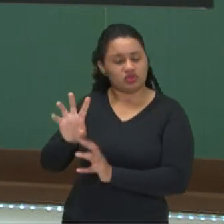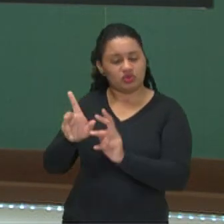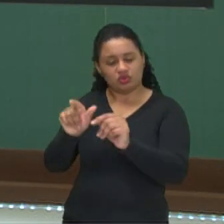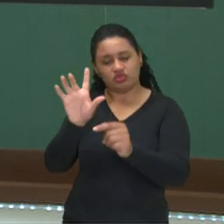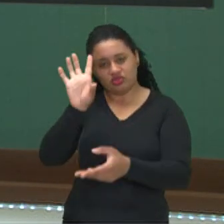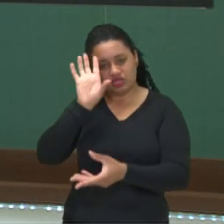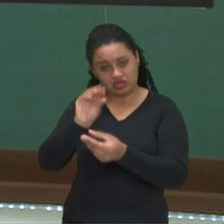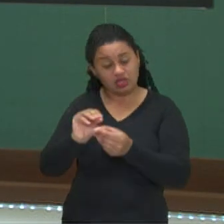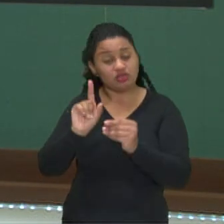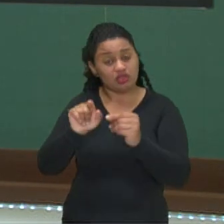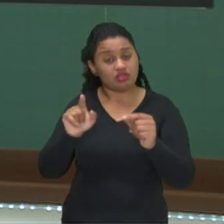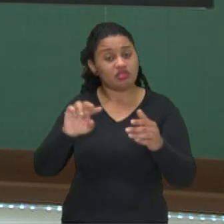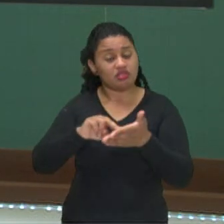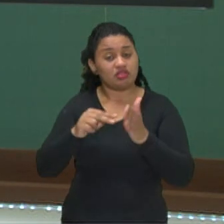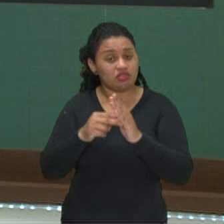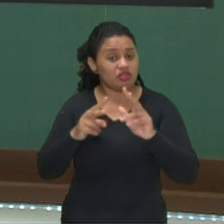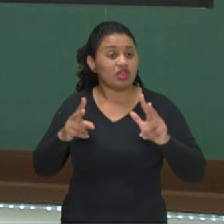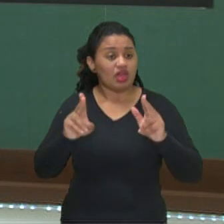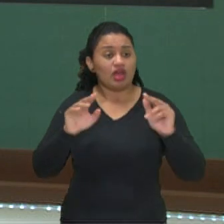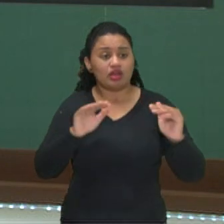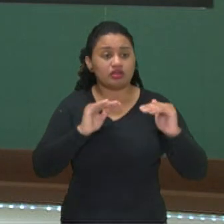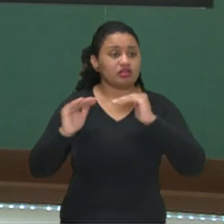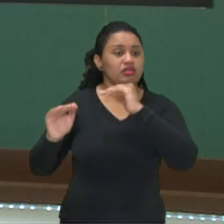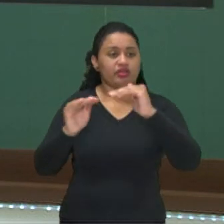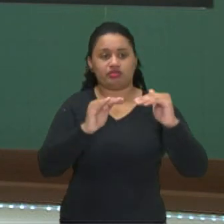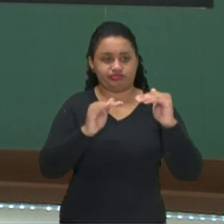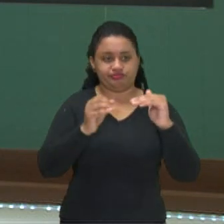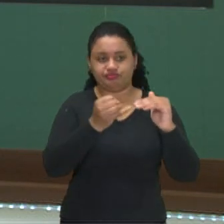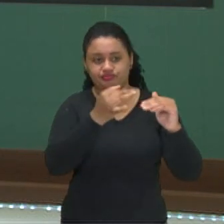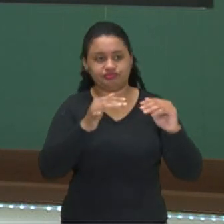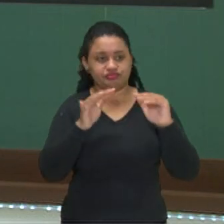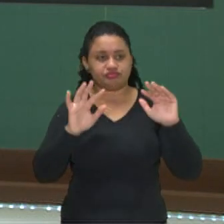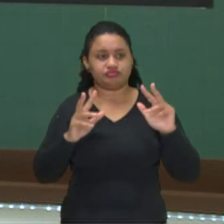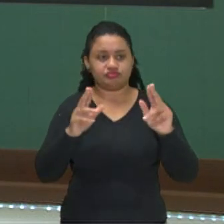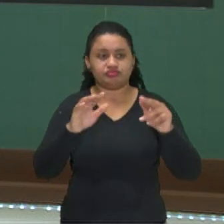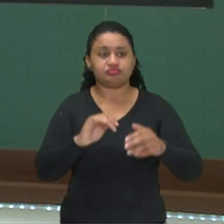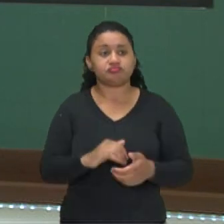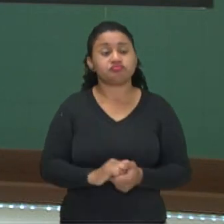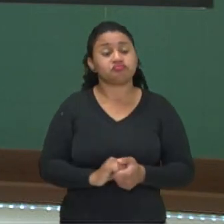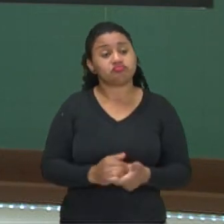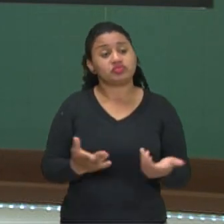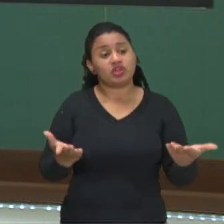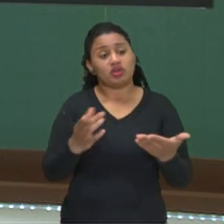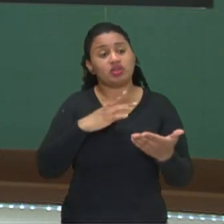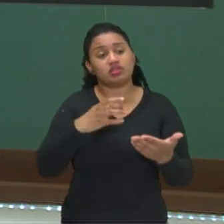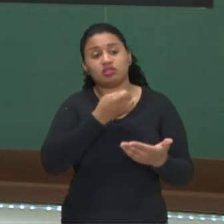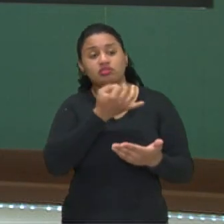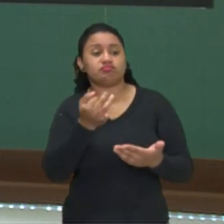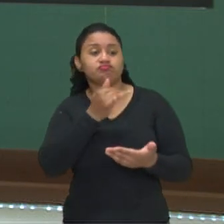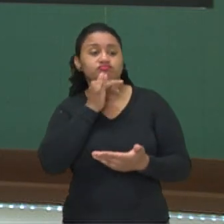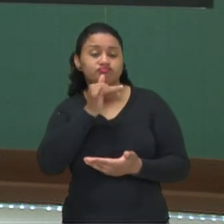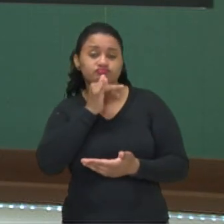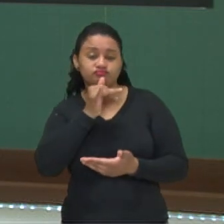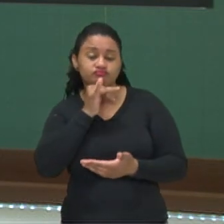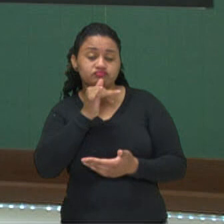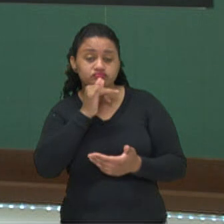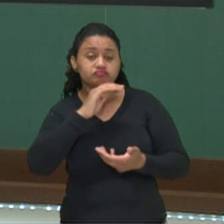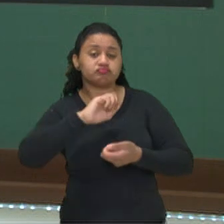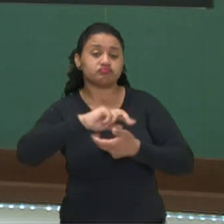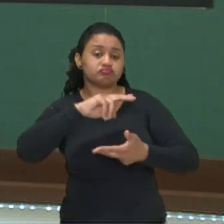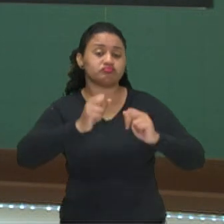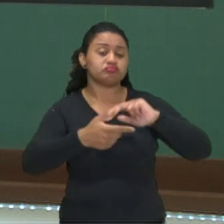né? Que é igualdade, significa que ele vai ter o mesmo tamanho. Aqui nós temos alguns exemplos de